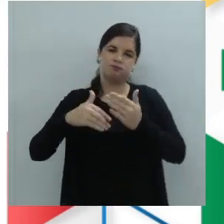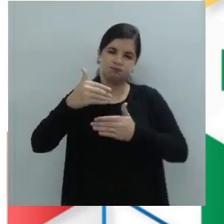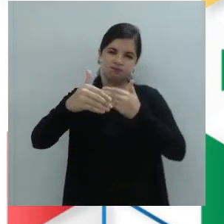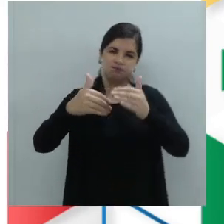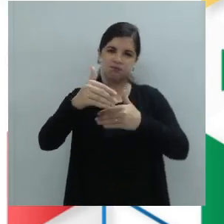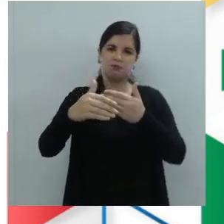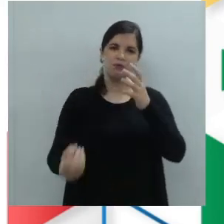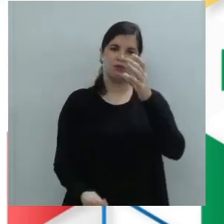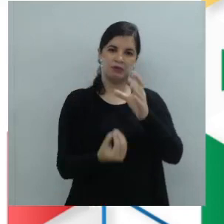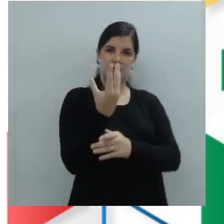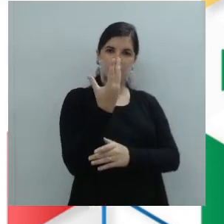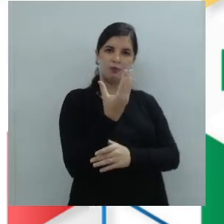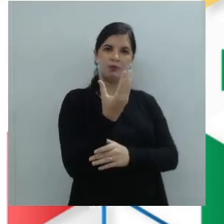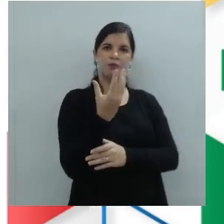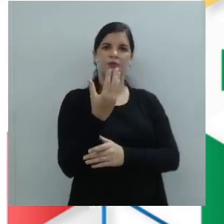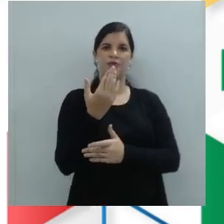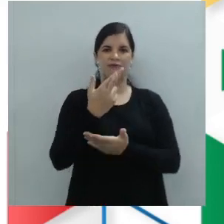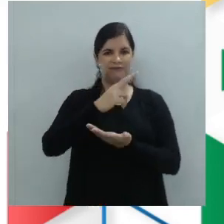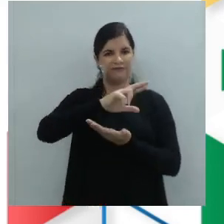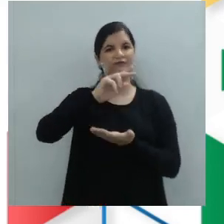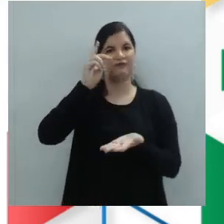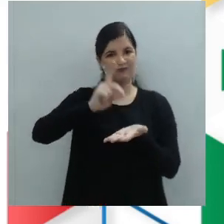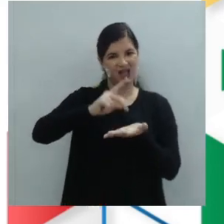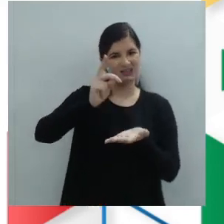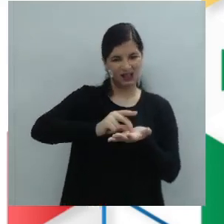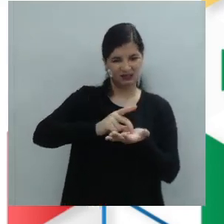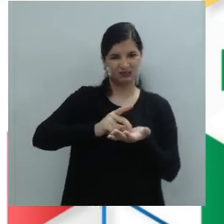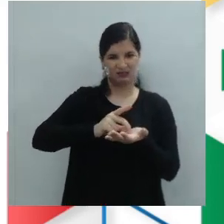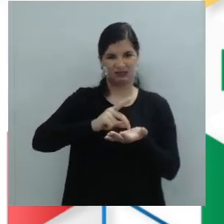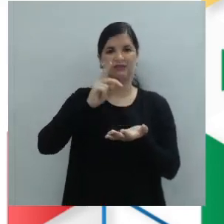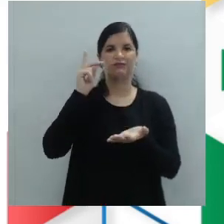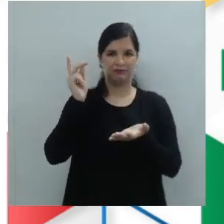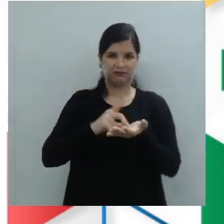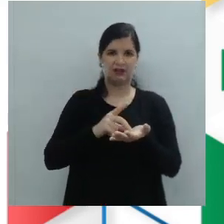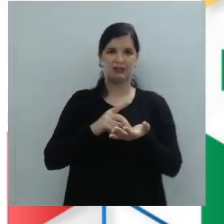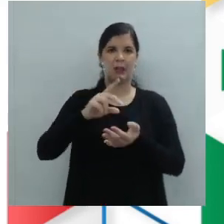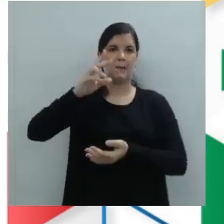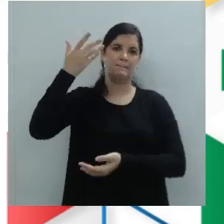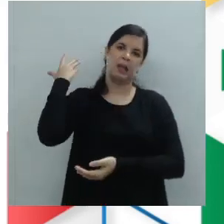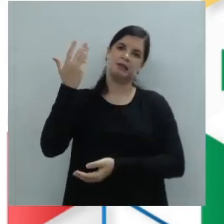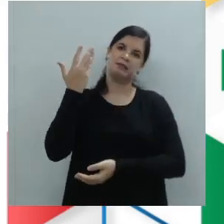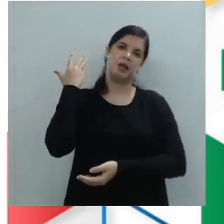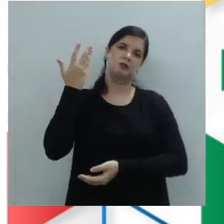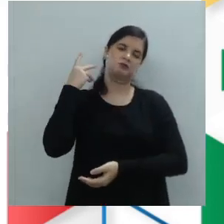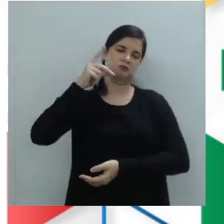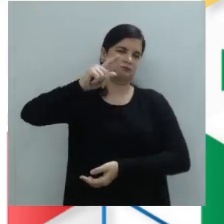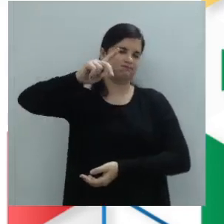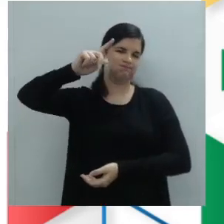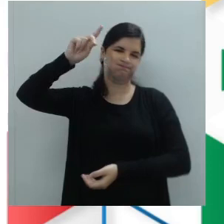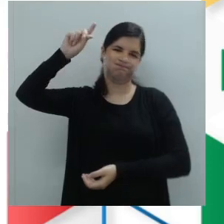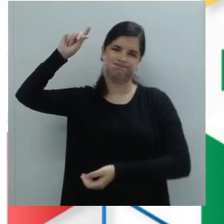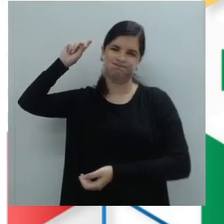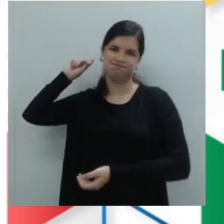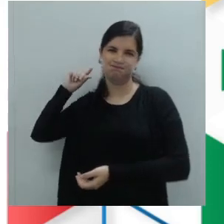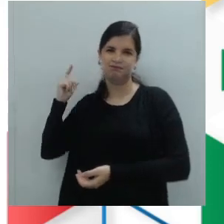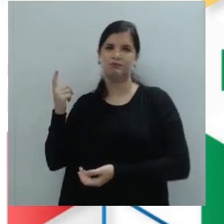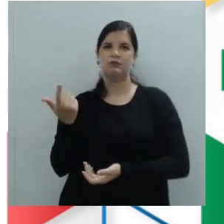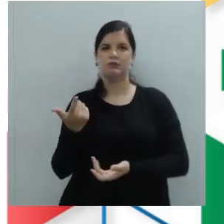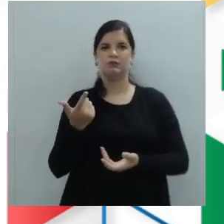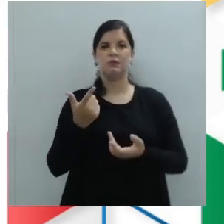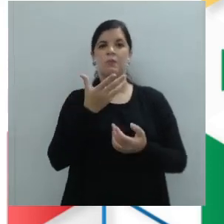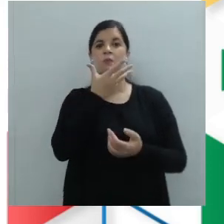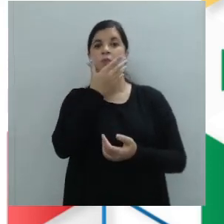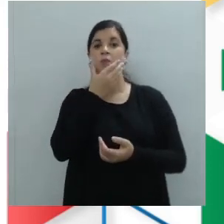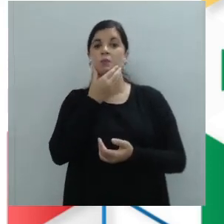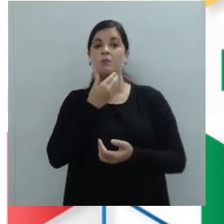supostamente construída sobre verdades esotéricas do passado antigo, que oculta ao